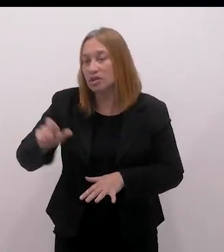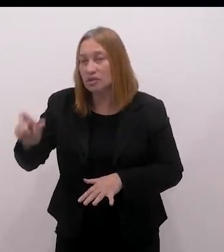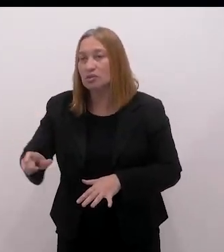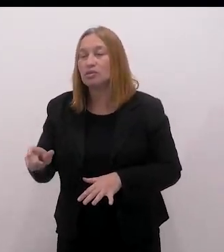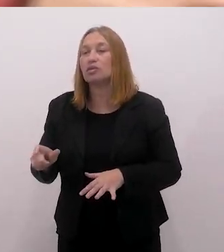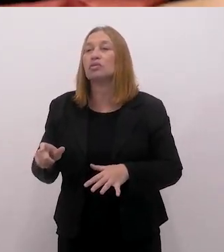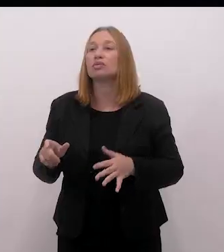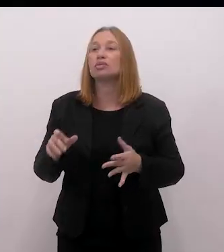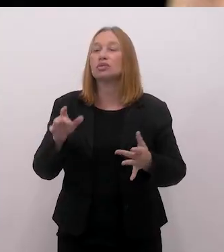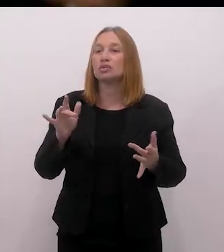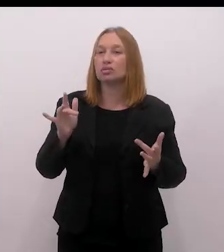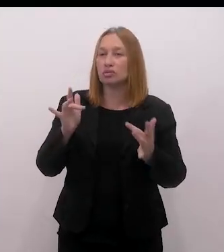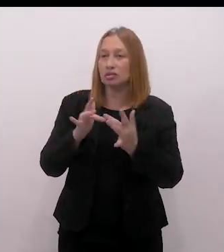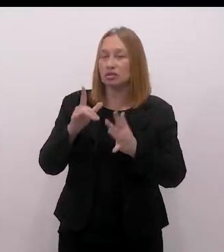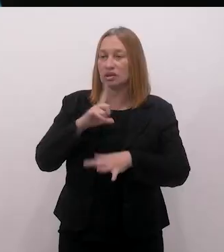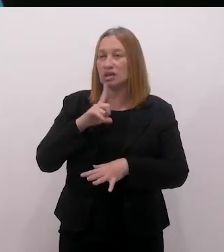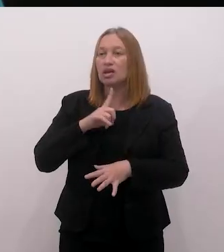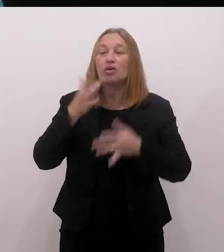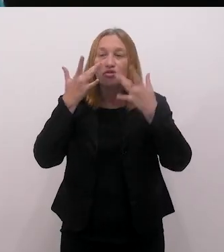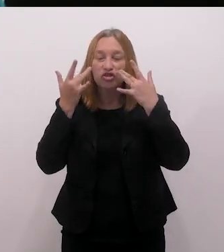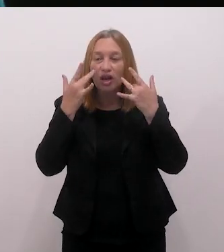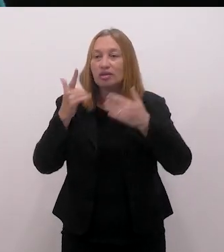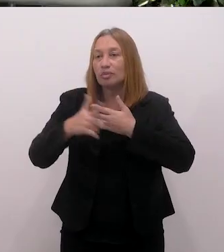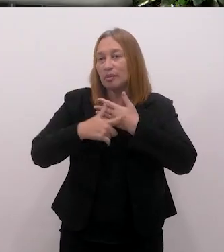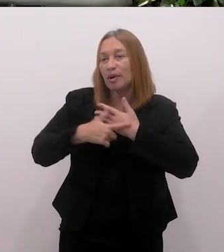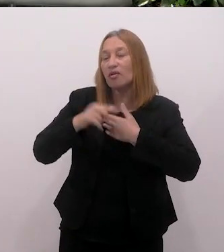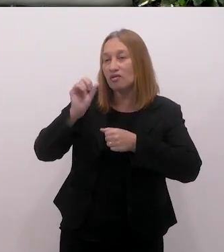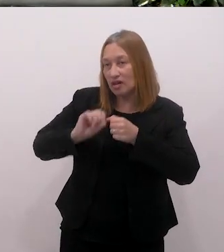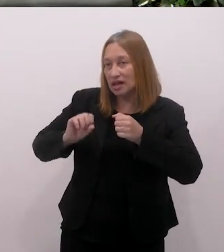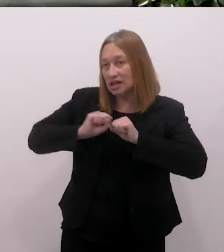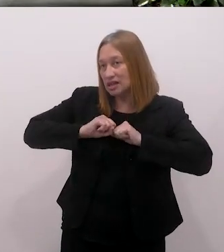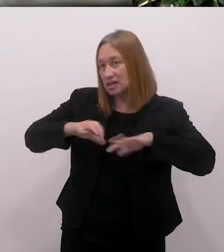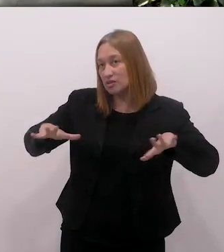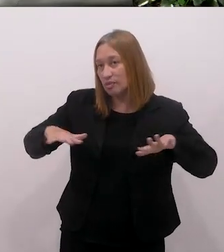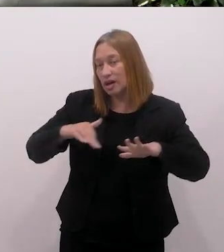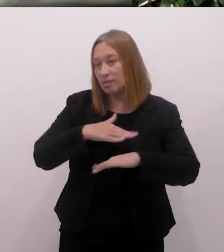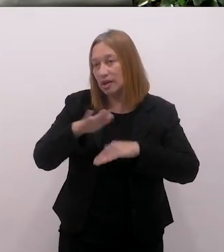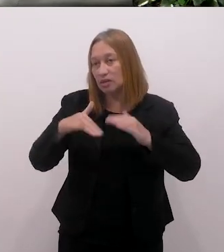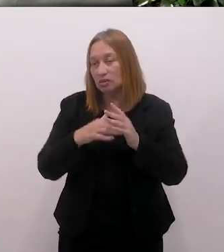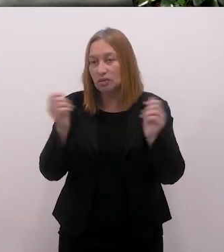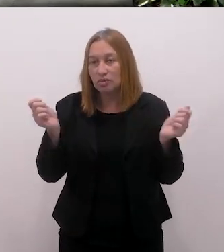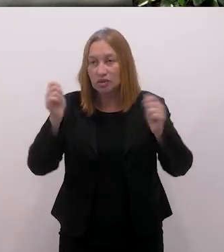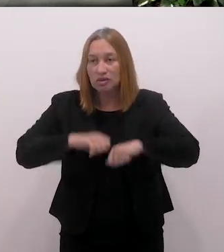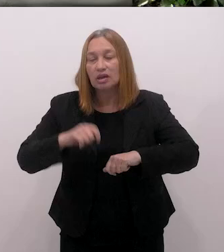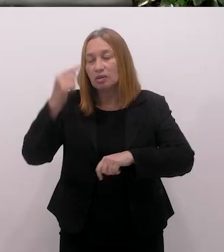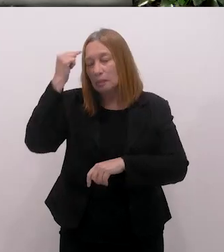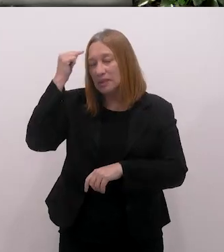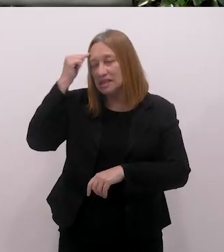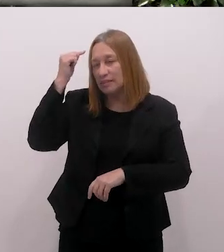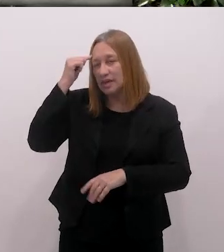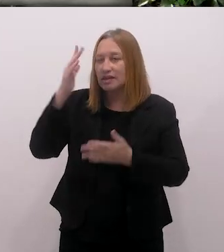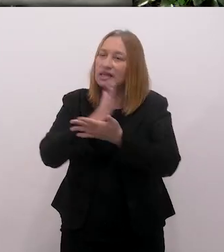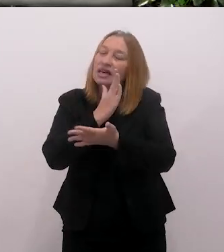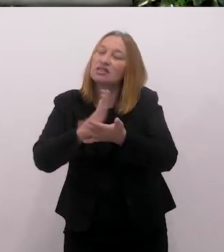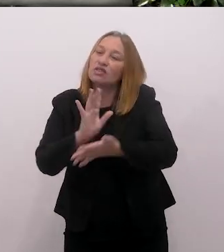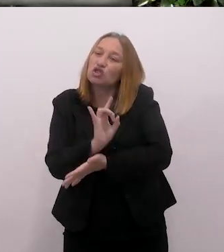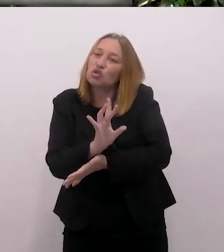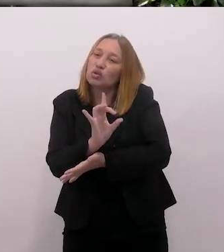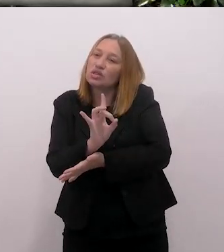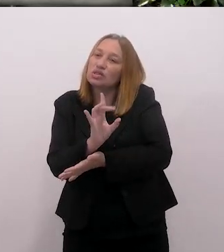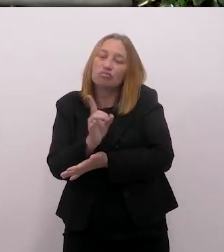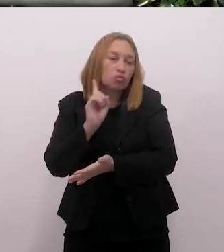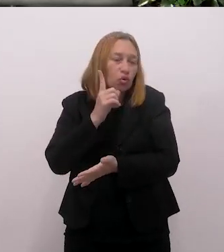alcance muitas pessoas e eu queria que todas as pessoas se identificassem. Até porque o teatro faz esse papel, né? Ele leva para você a possibilidade de